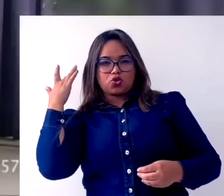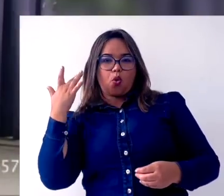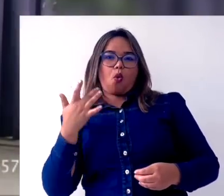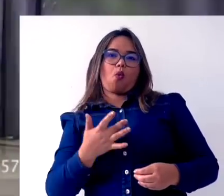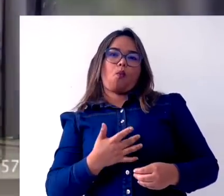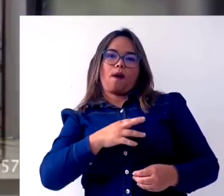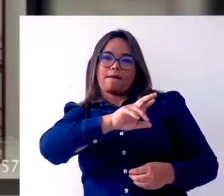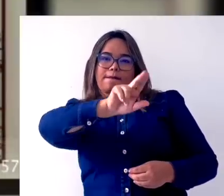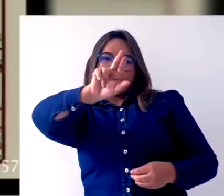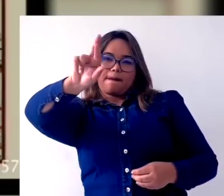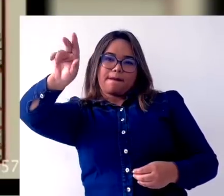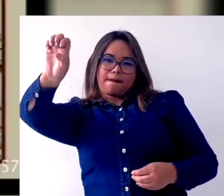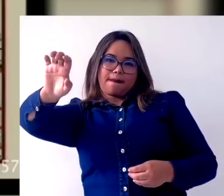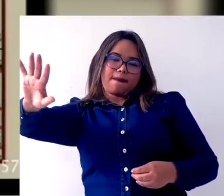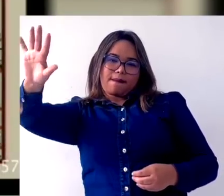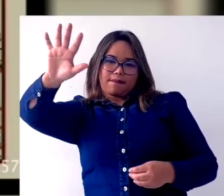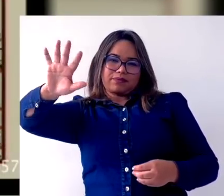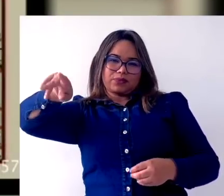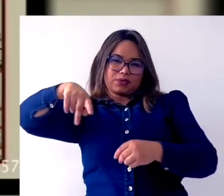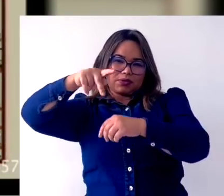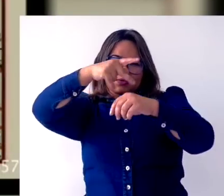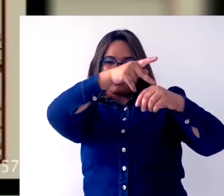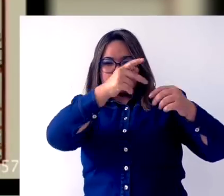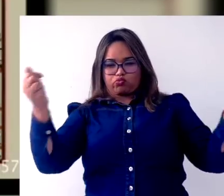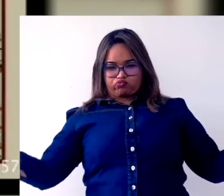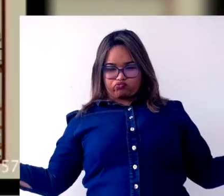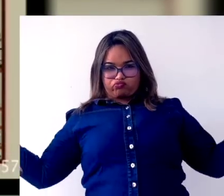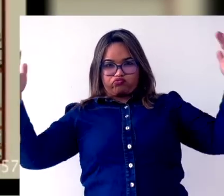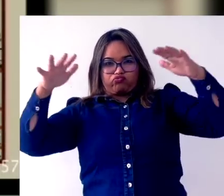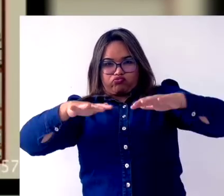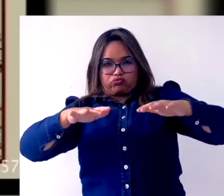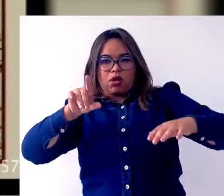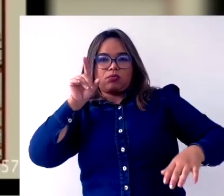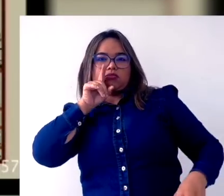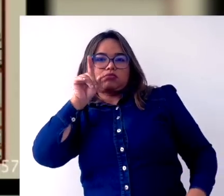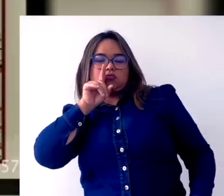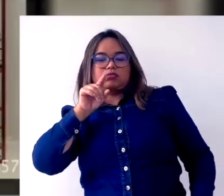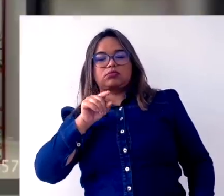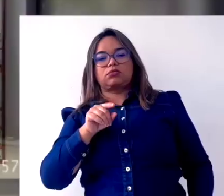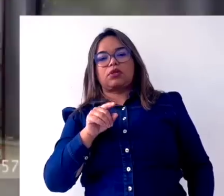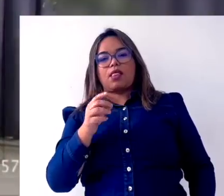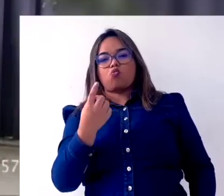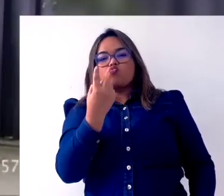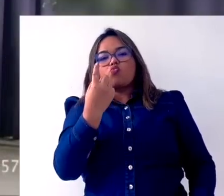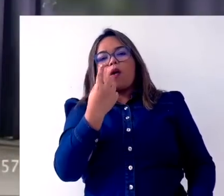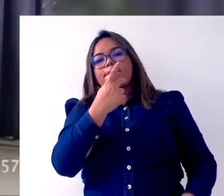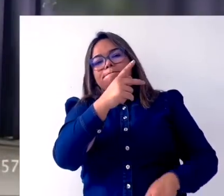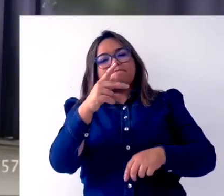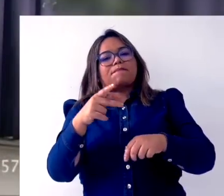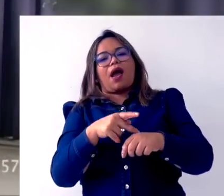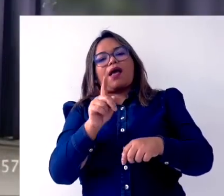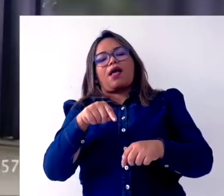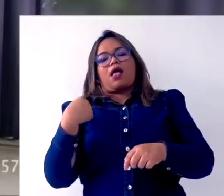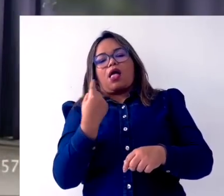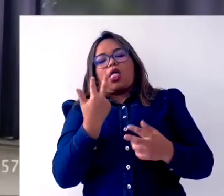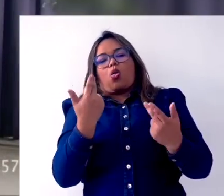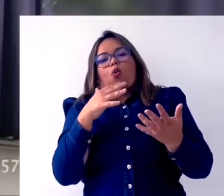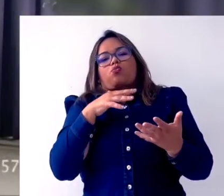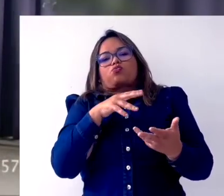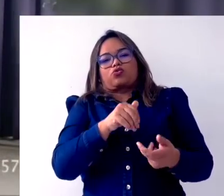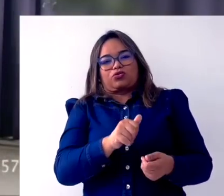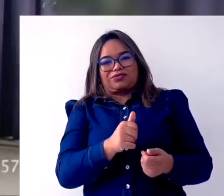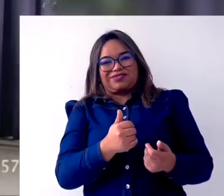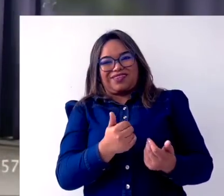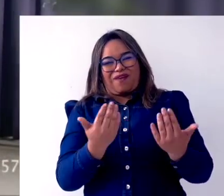correntes, todas despejando em um único lugar. Nós não somos uma nação, nós somos um mundo. E todo mundo se maravilhou após